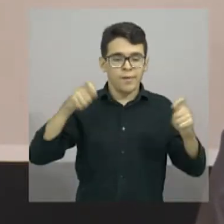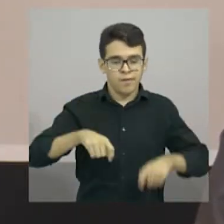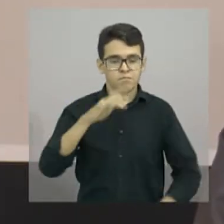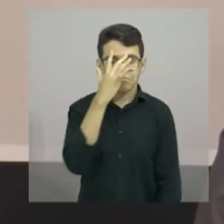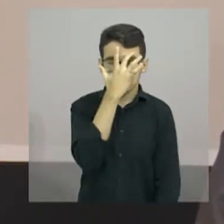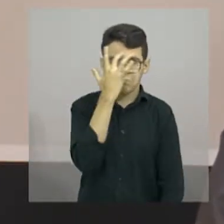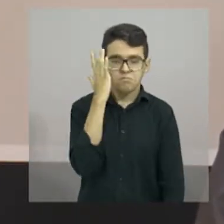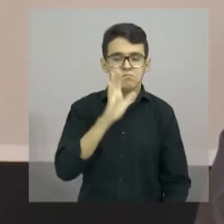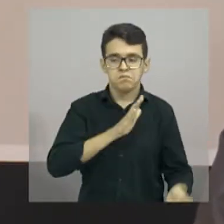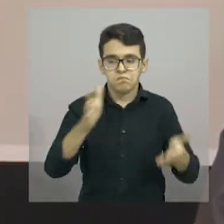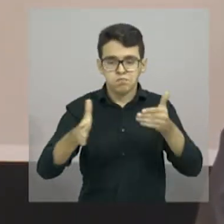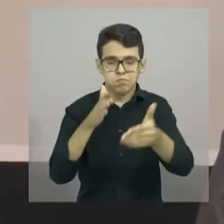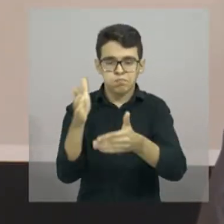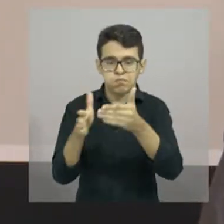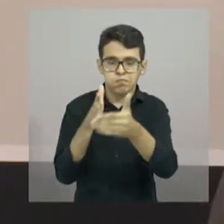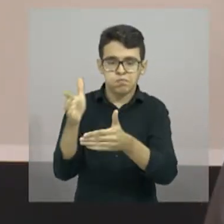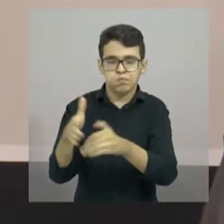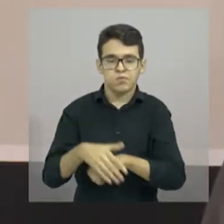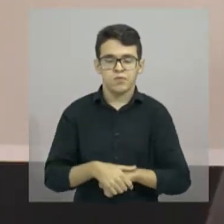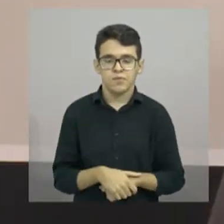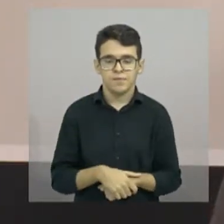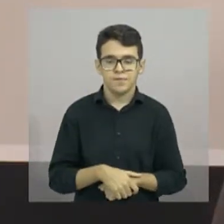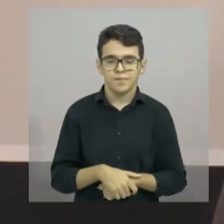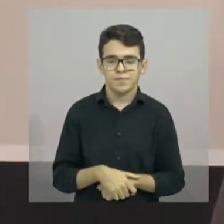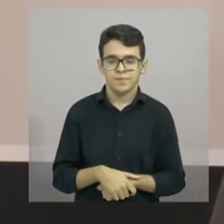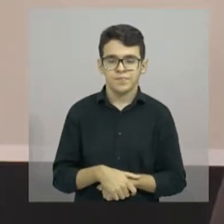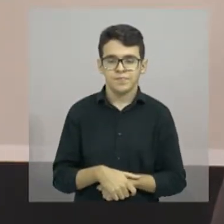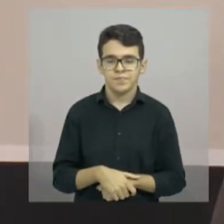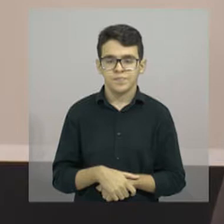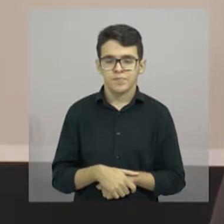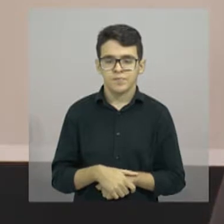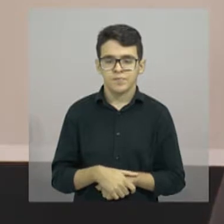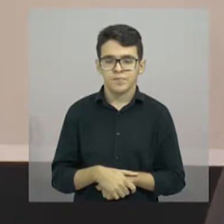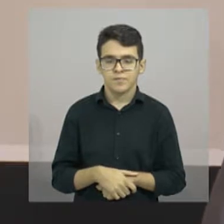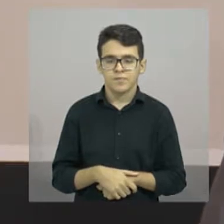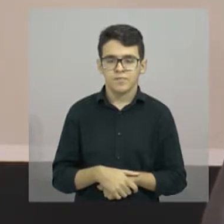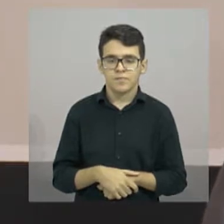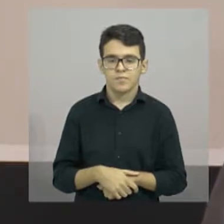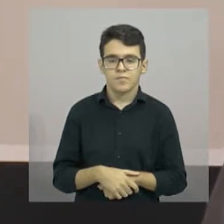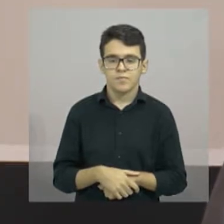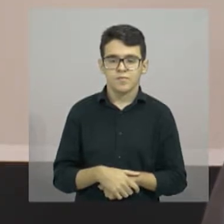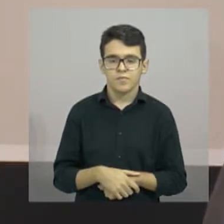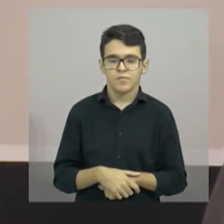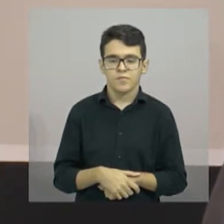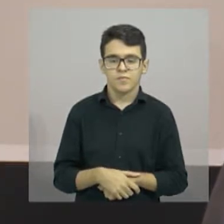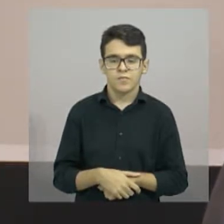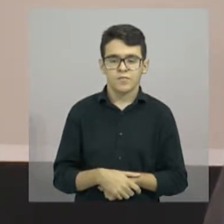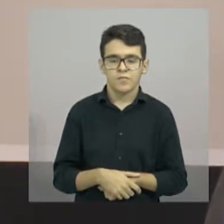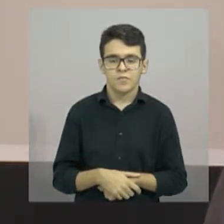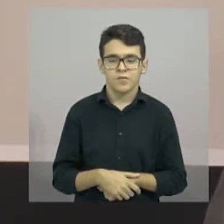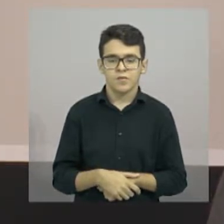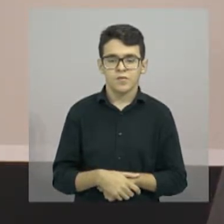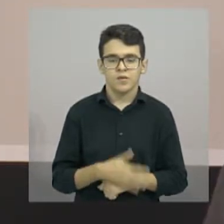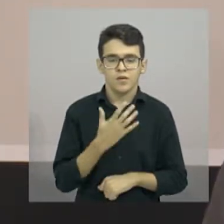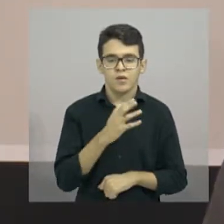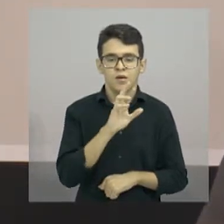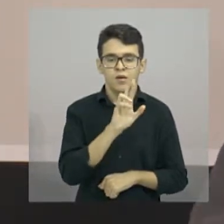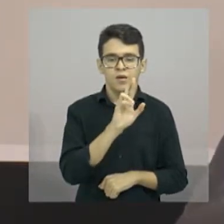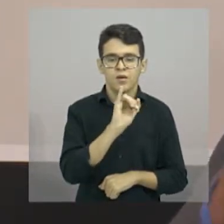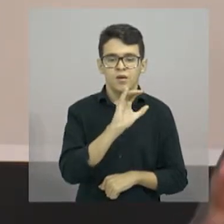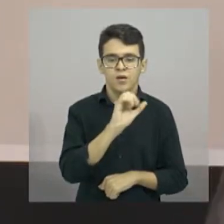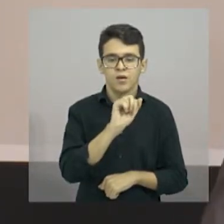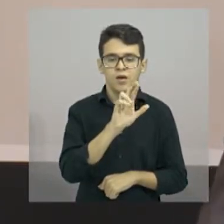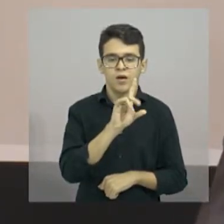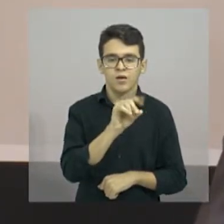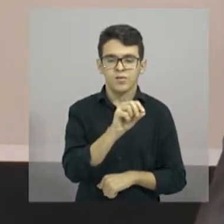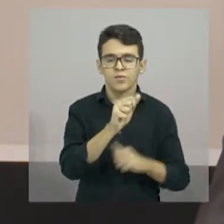deve orientar isso. E uma coisa aqui muito interessante que o Ricardo falou, que é, se a gente pudesse resumir fisioterapia, a gente diria que seria